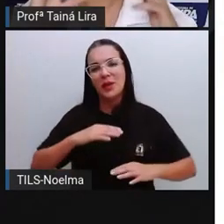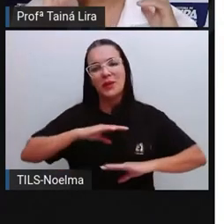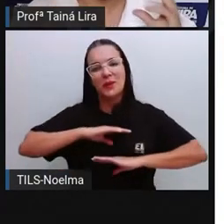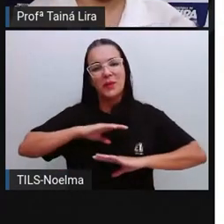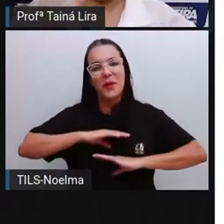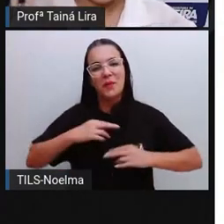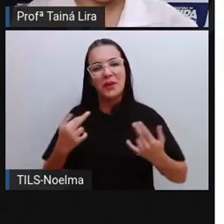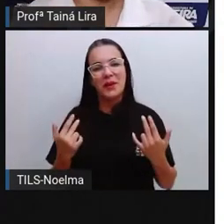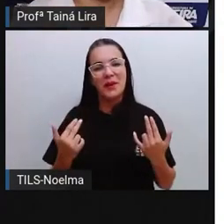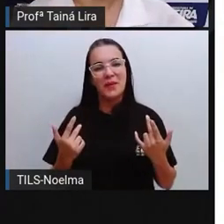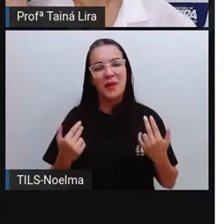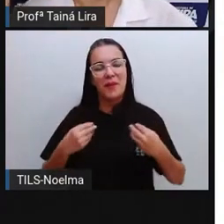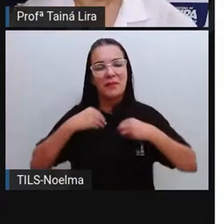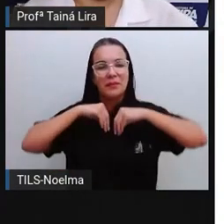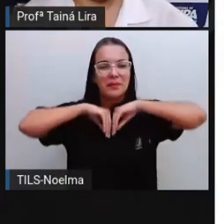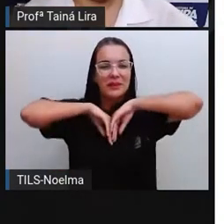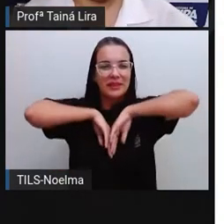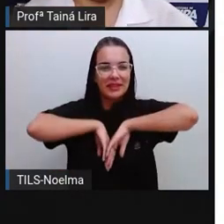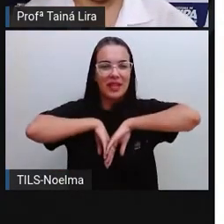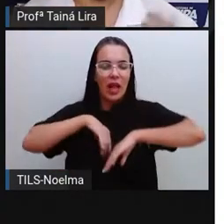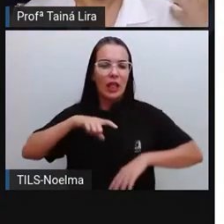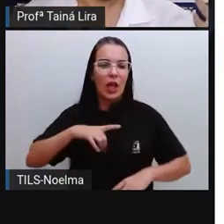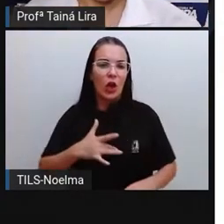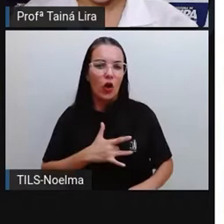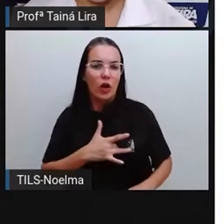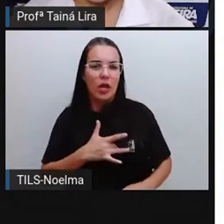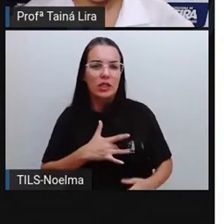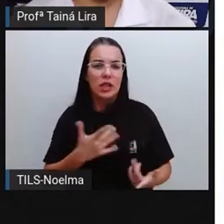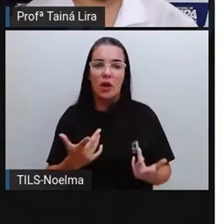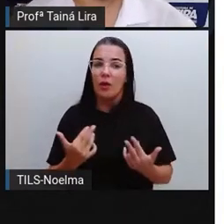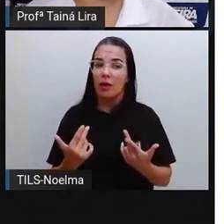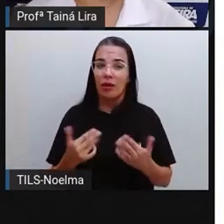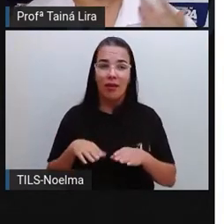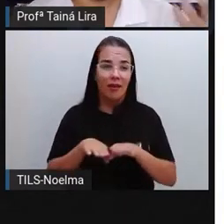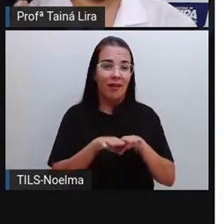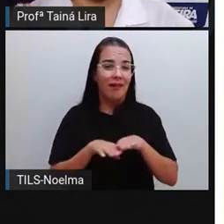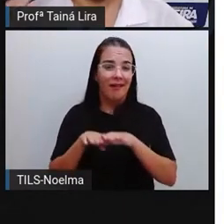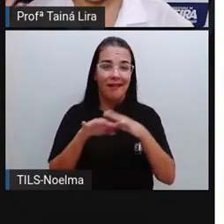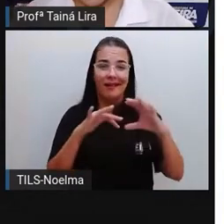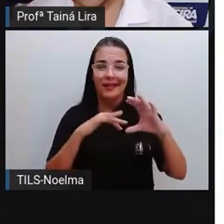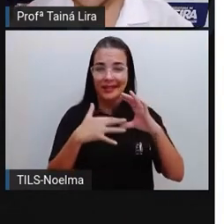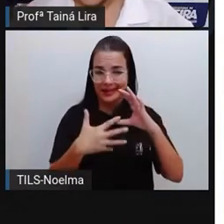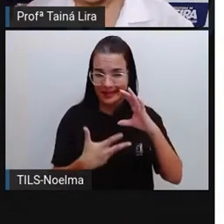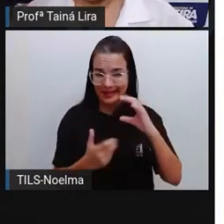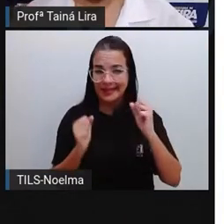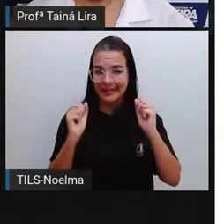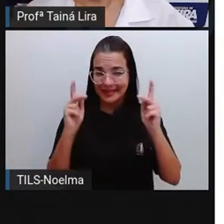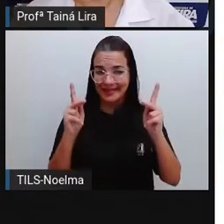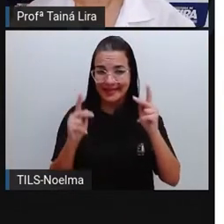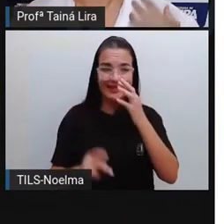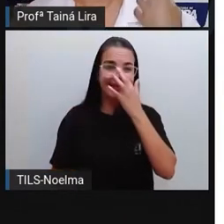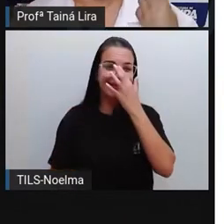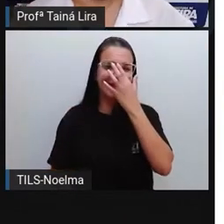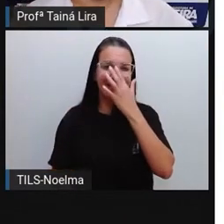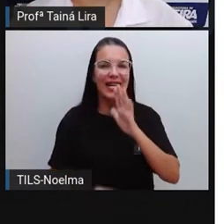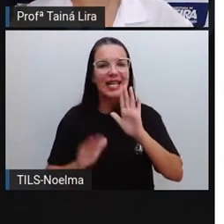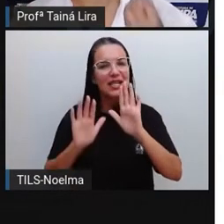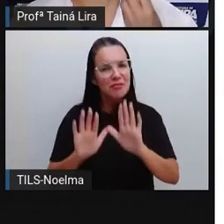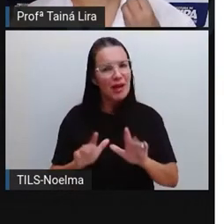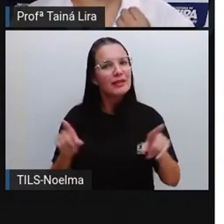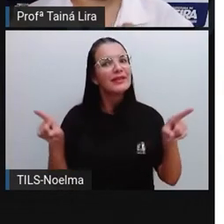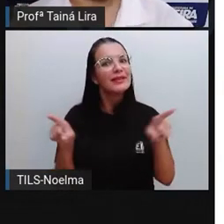então a gente tem sim algumas características aí em comum, tá? Mas nós